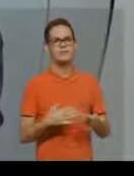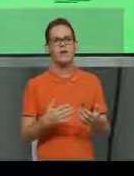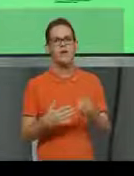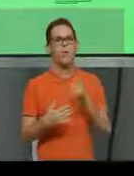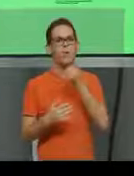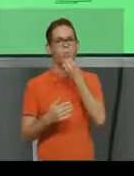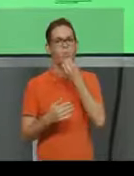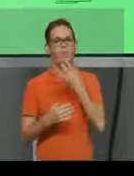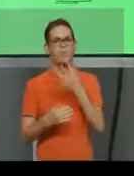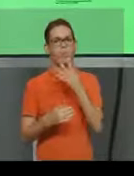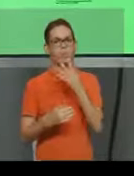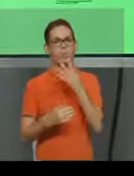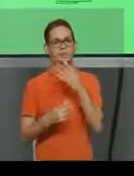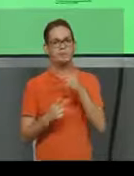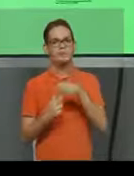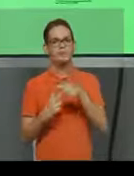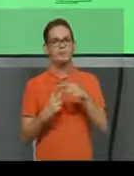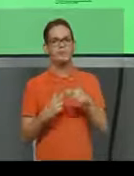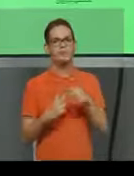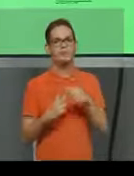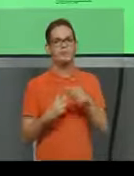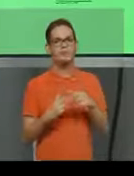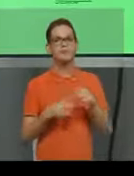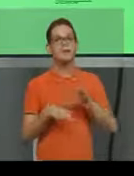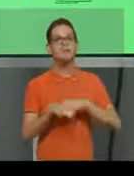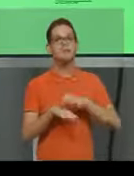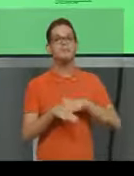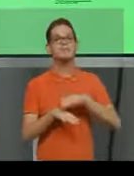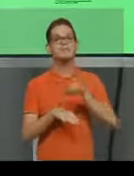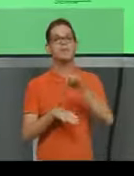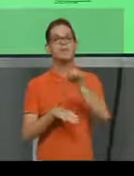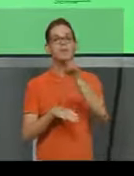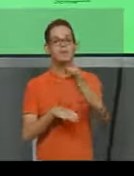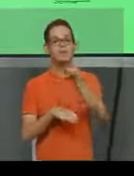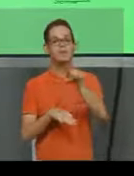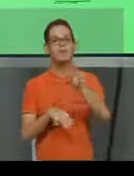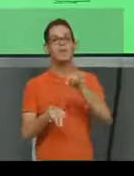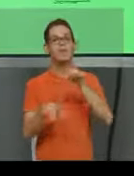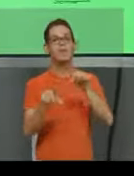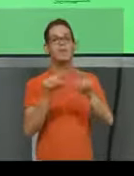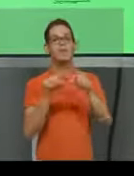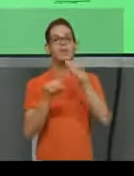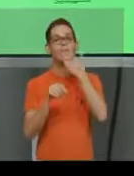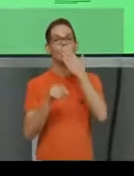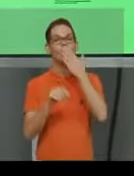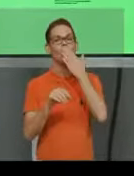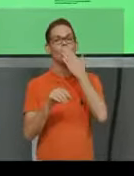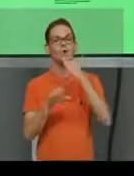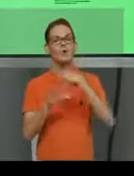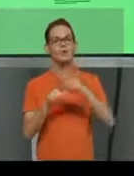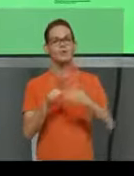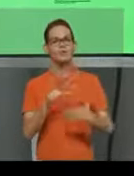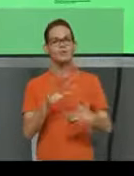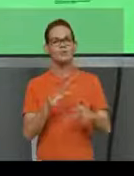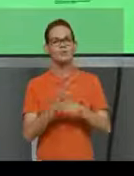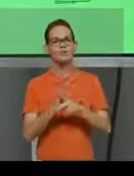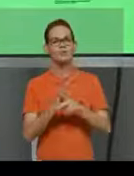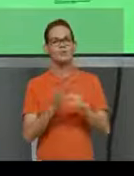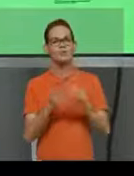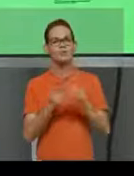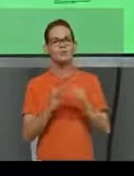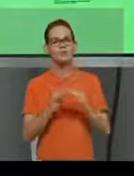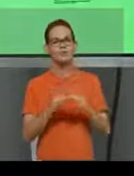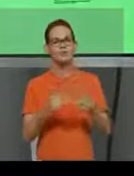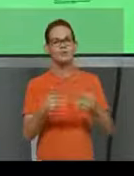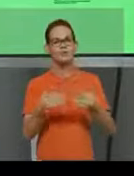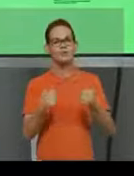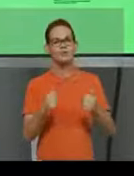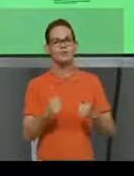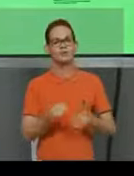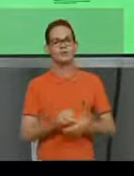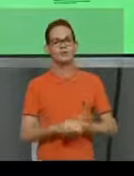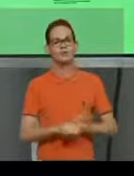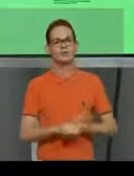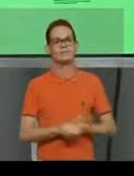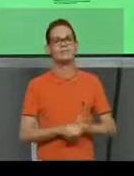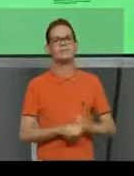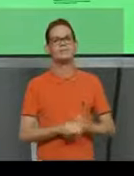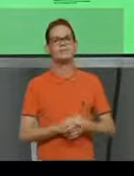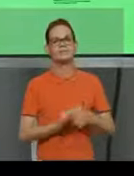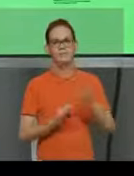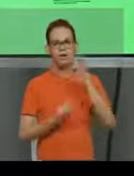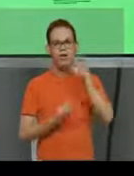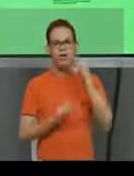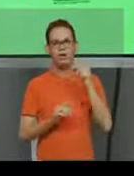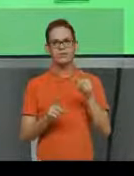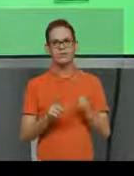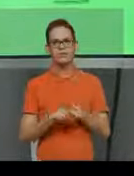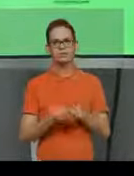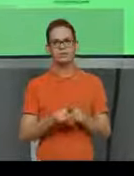conhecer os dois, Sim, e cada dois um excelentes. Criar, né, ver Isso, com que dois grandes escritores. interage melhor. Isso, com o que se identifica Exatamente, mais. que né, se a